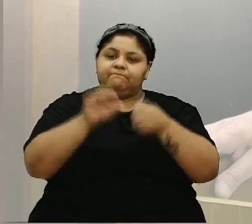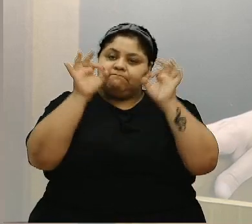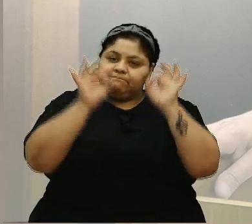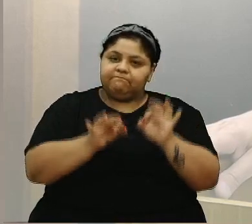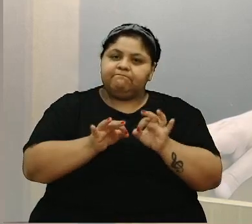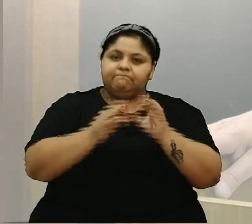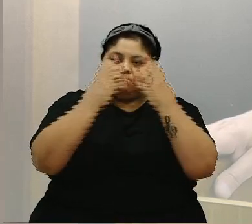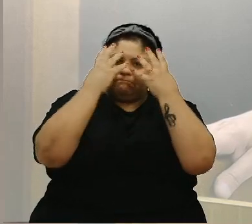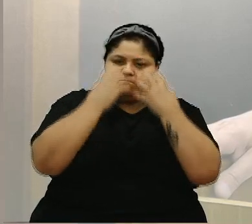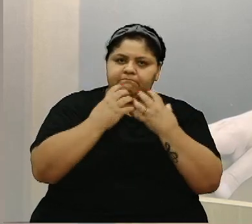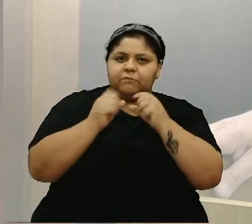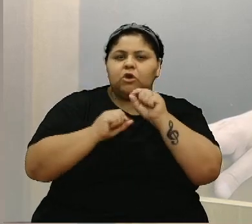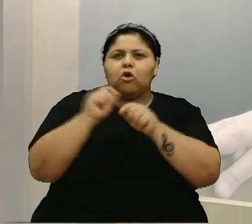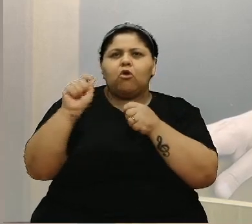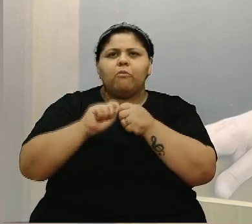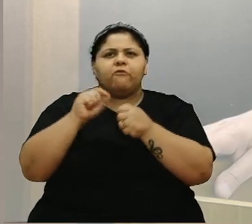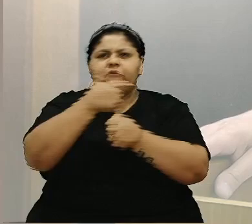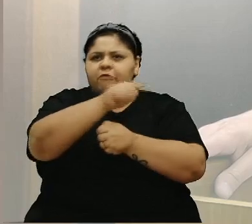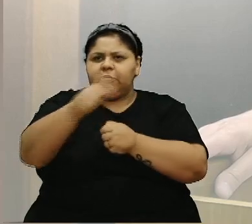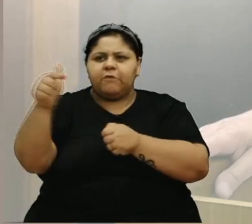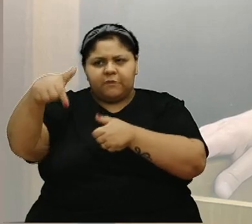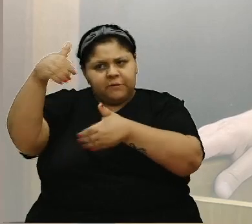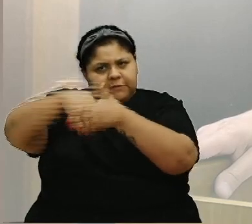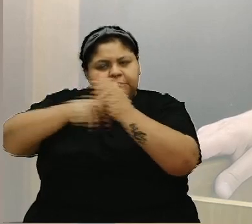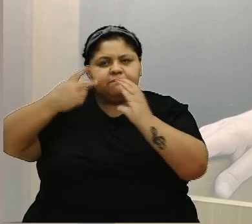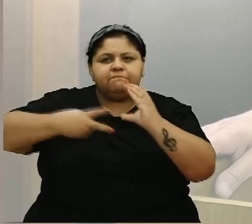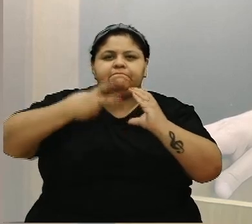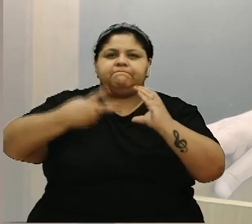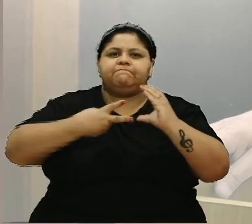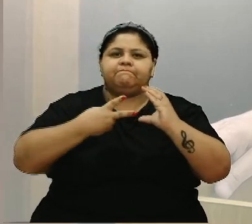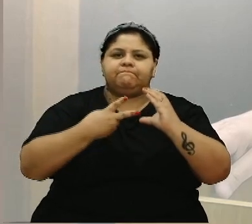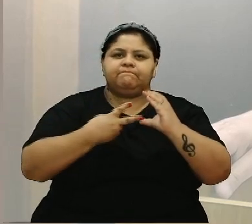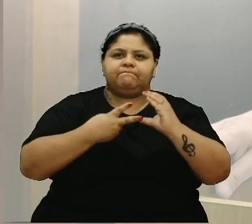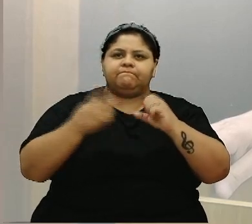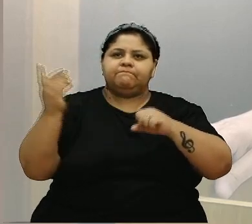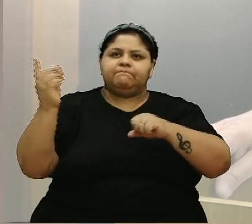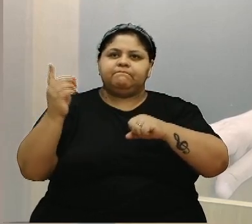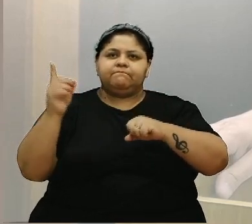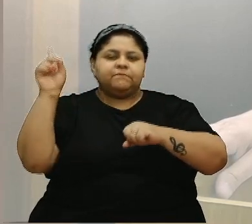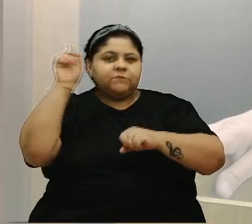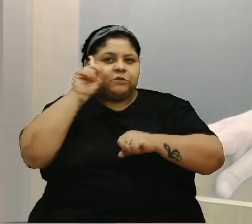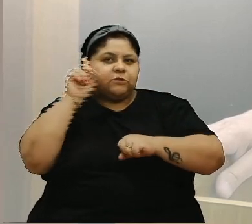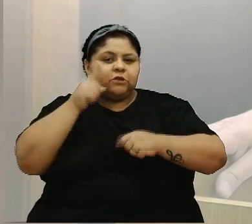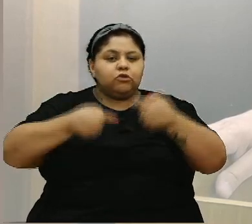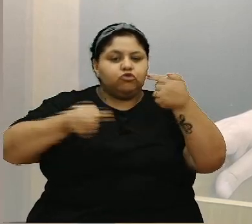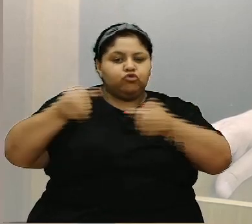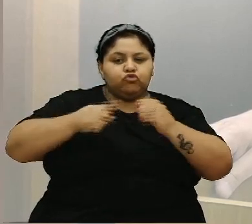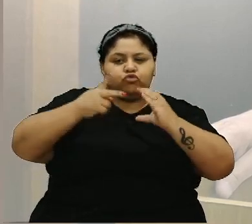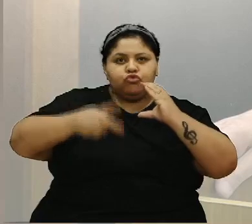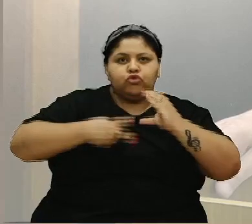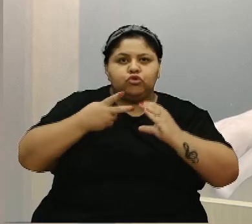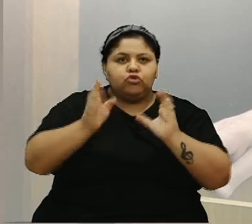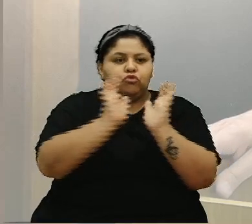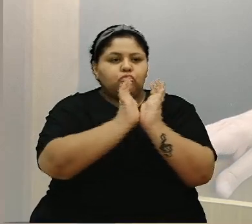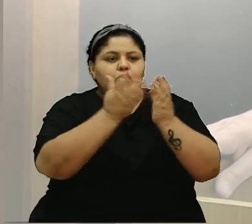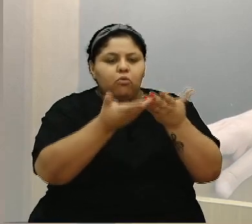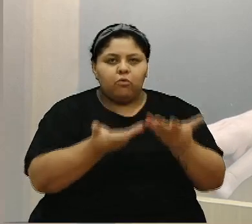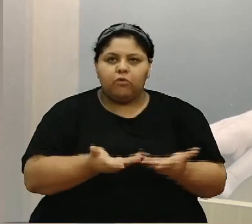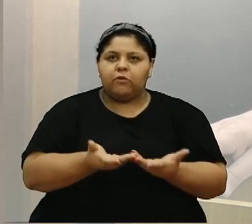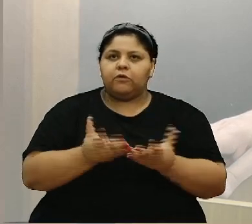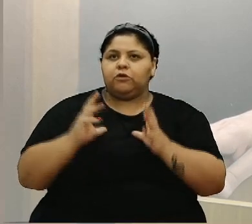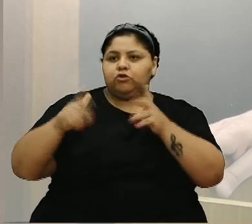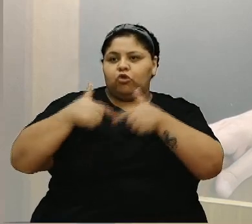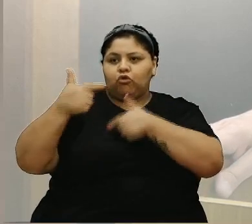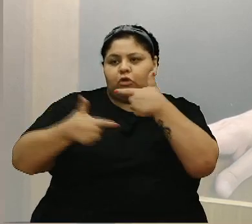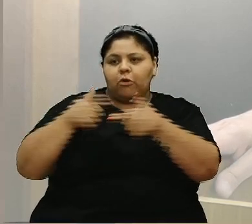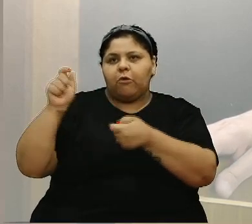correta, séria, como é feito por todos vocês aqui dentro da Câmara de Vereadores, no dia a dia, nas discussões da Câmara, das comissões, em todo o trabalho